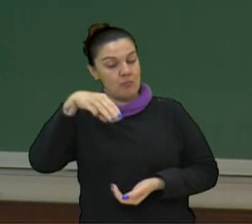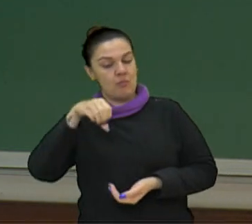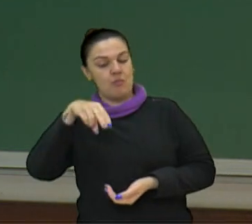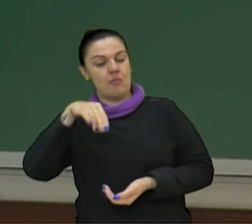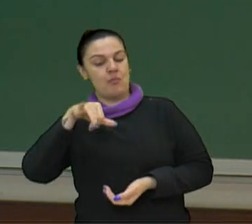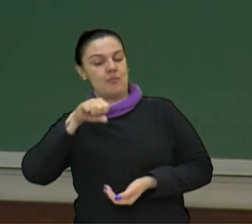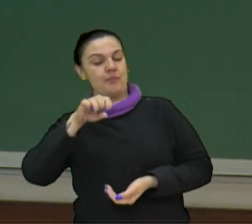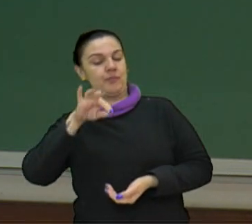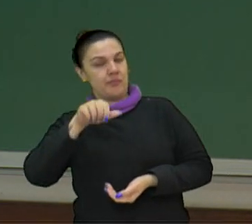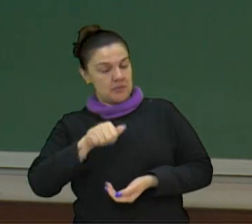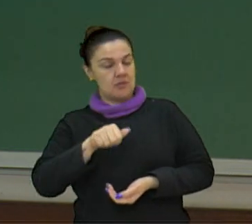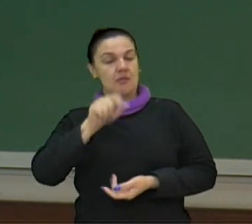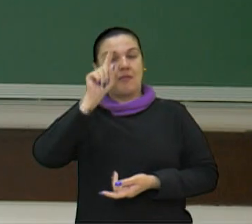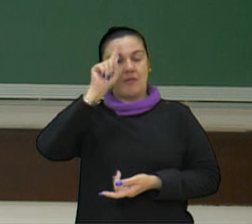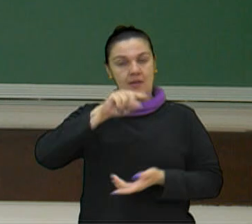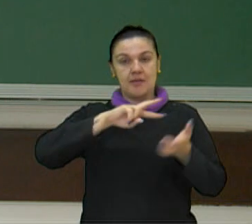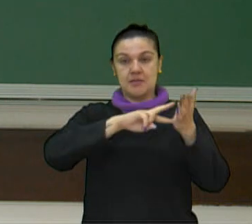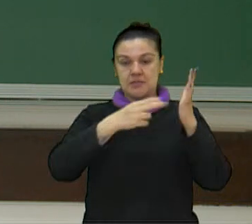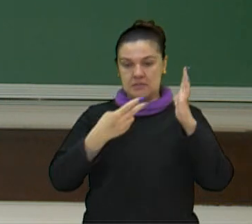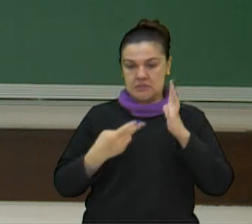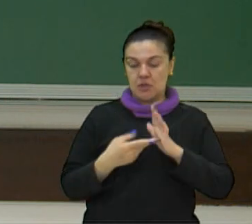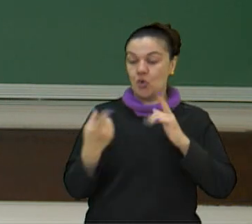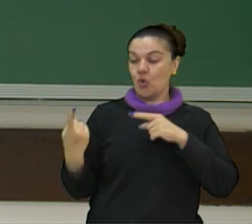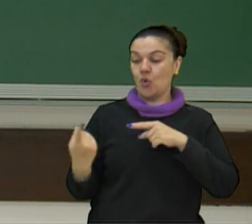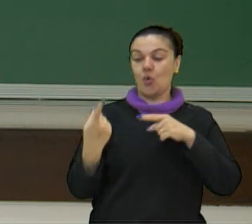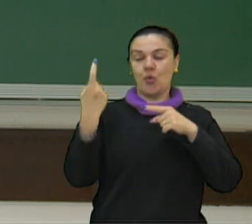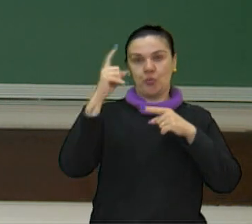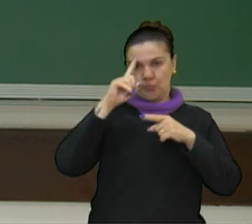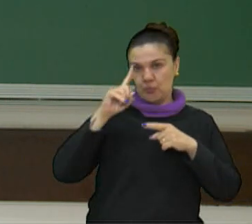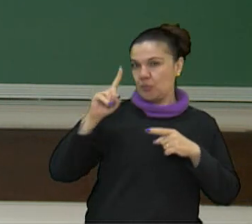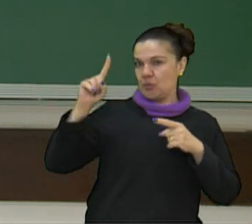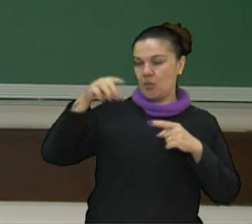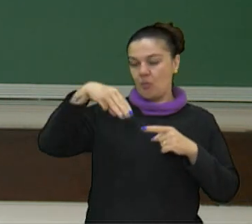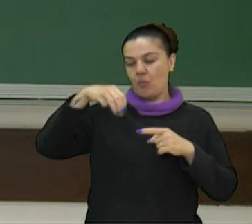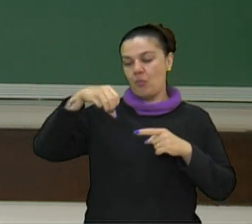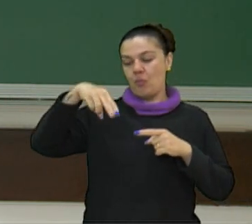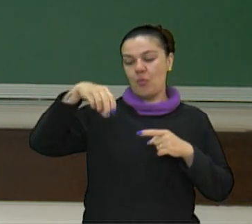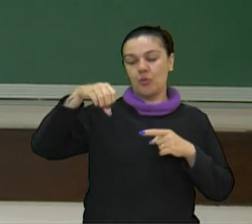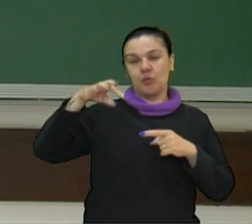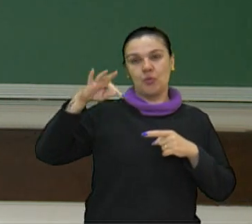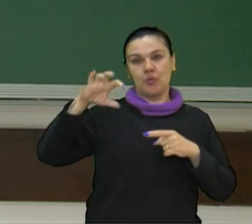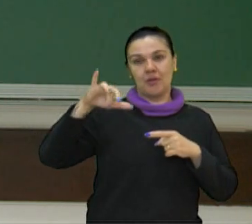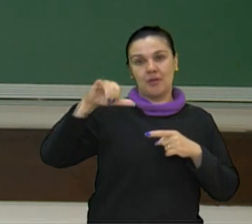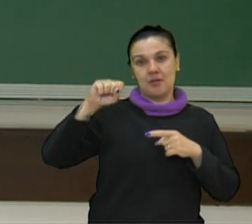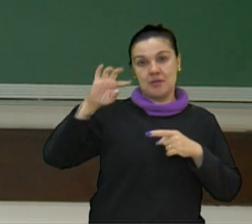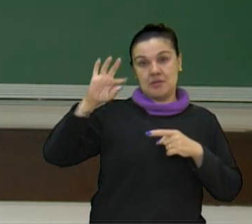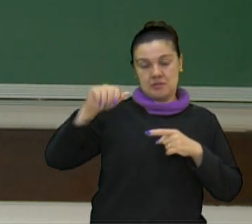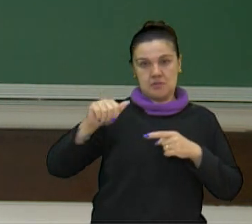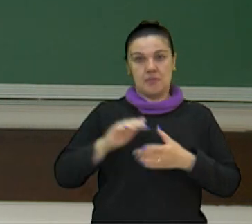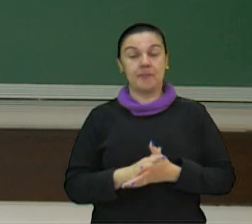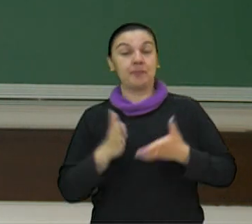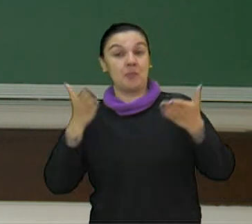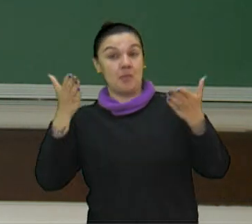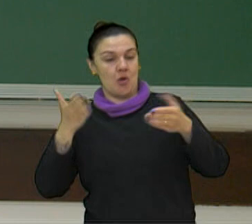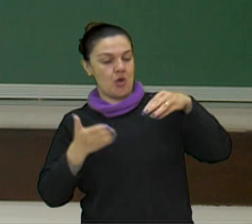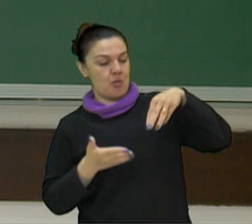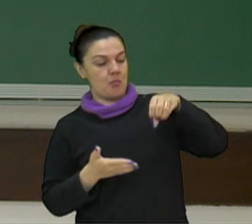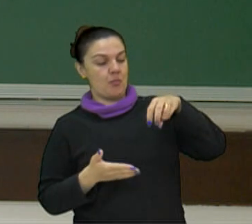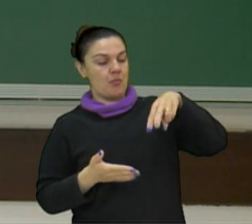monista. Na verdade, significa ser teísta ou monoteísta. Agora, monismo é a ideia de que existe apenas uma